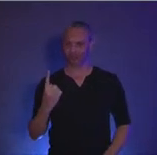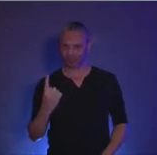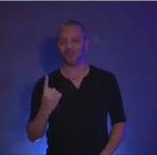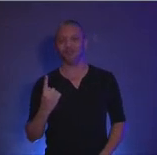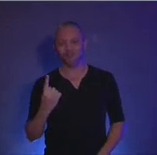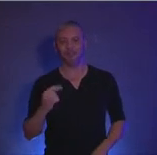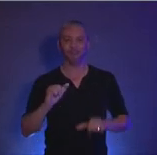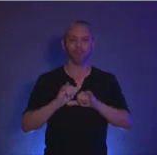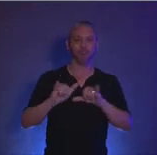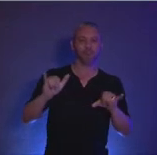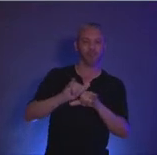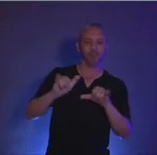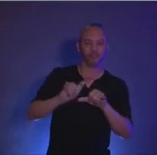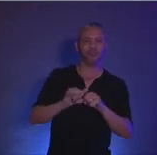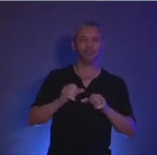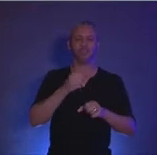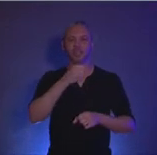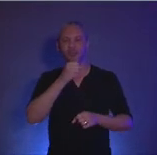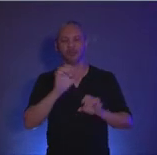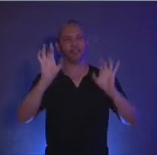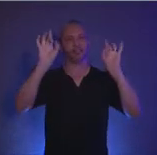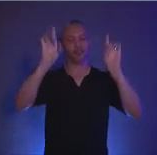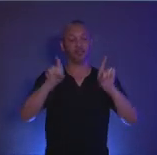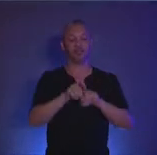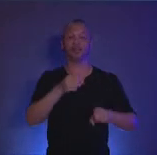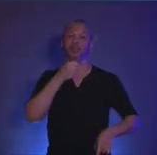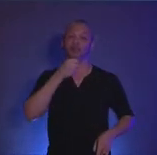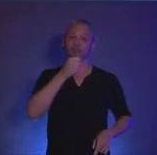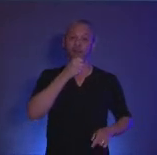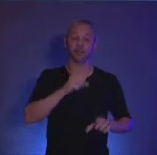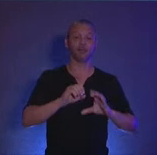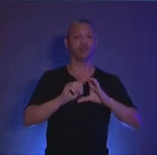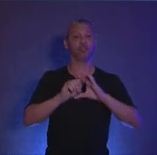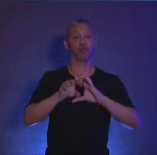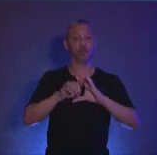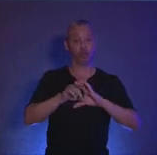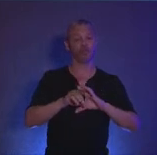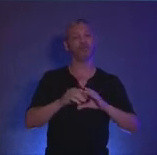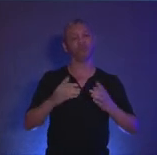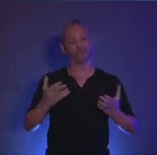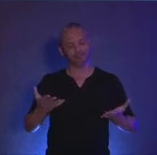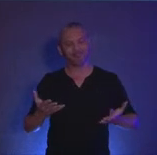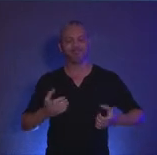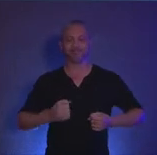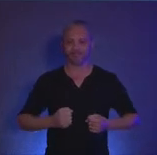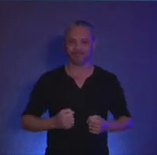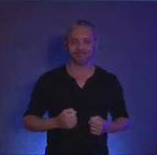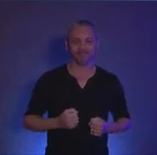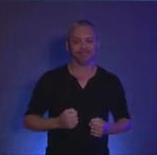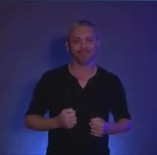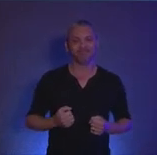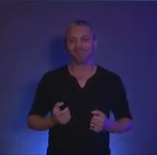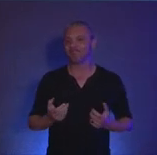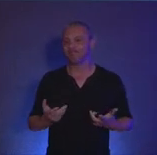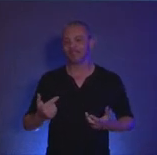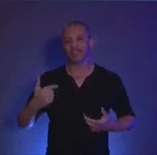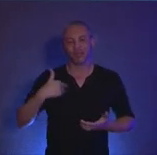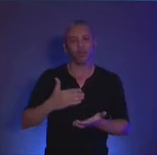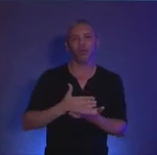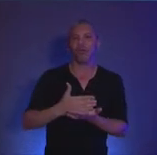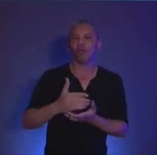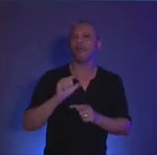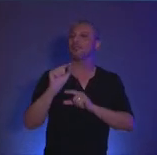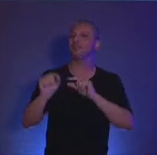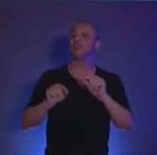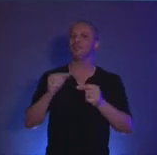de notícias e reportagens especiais. Sou também apresentadora na Globo e na Globo News, mas enfim. Quero começar aqui